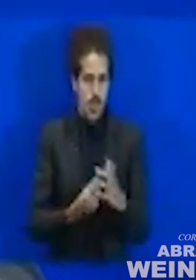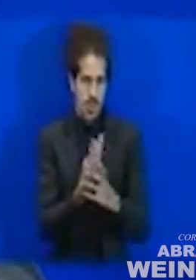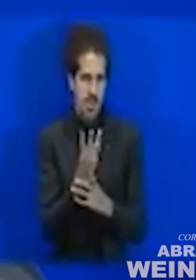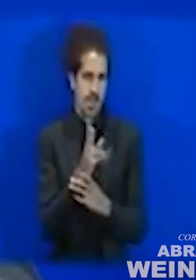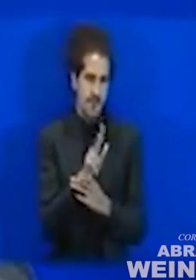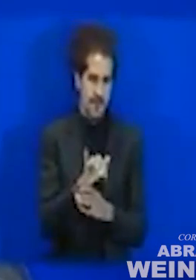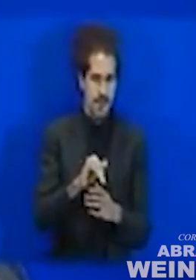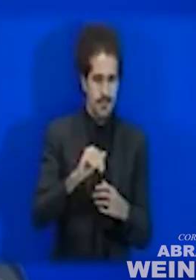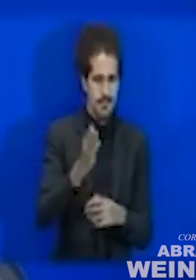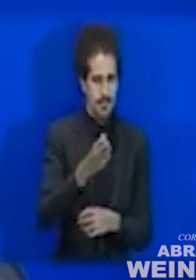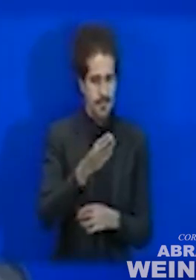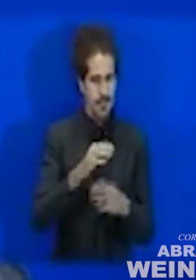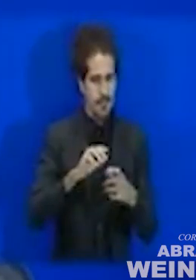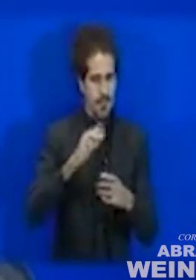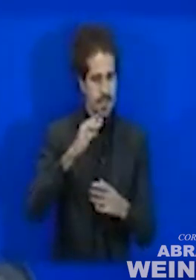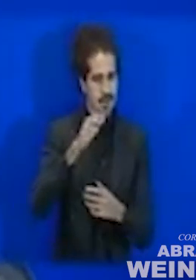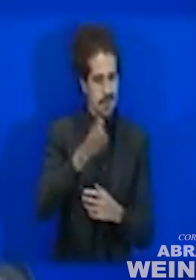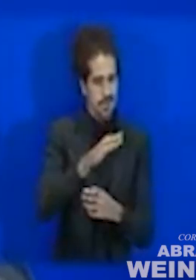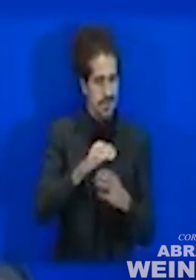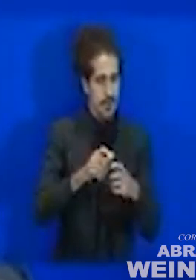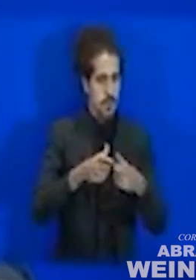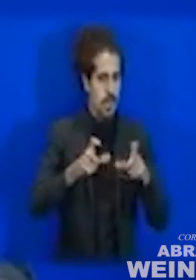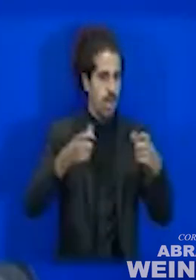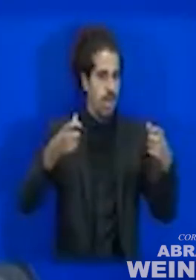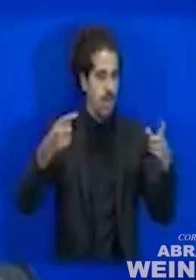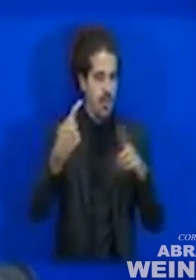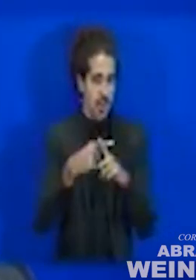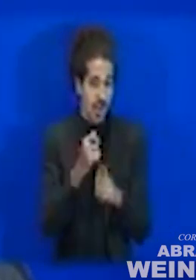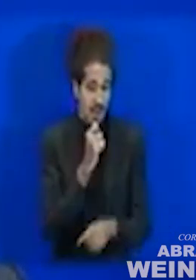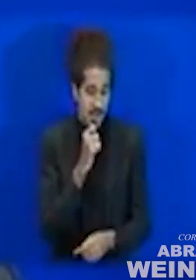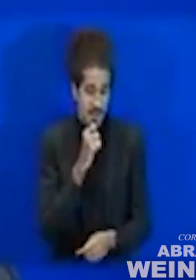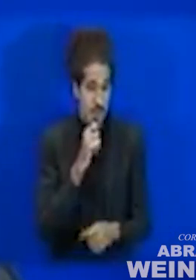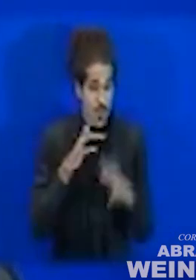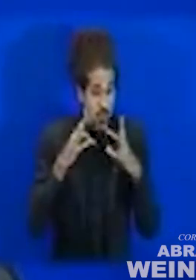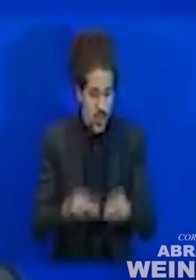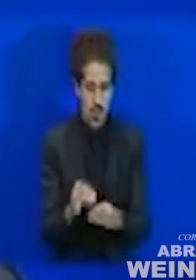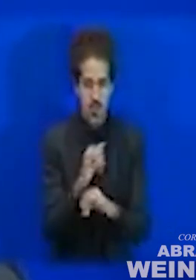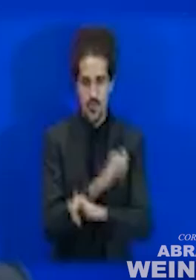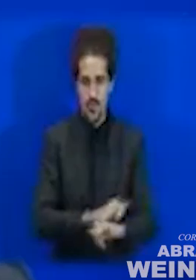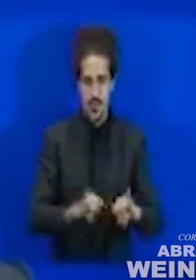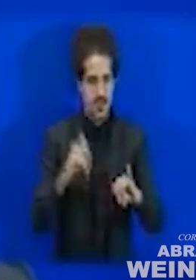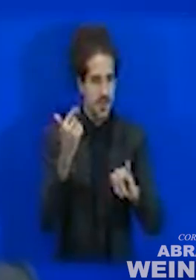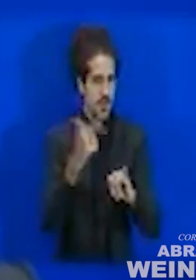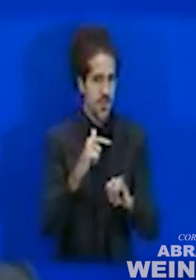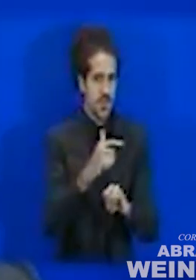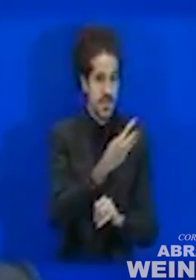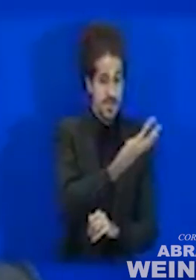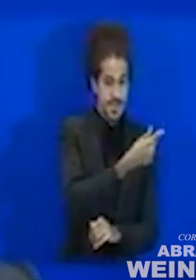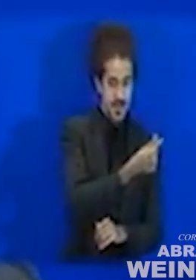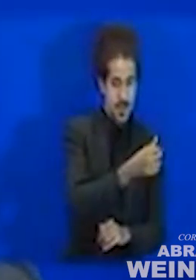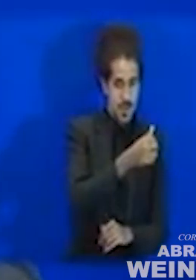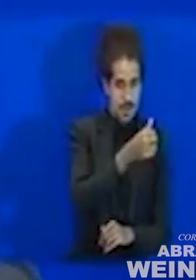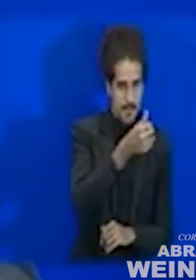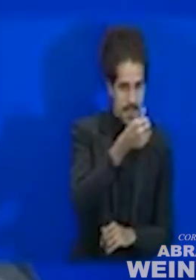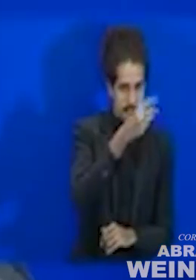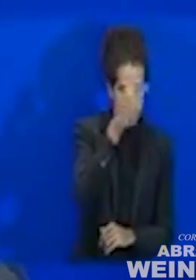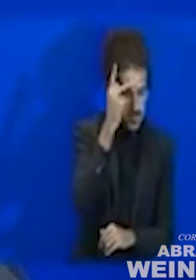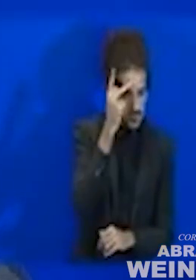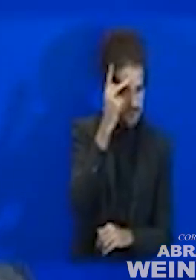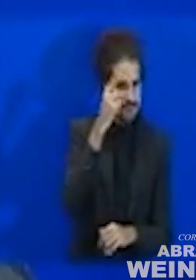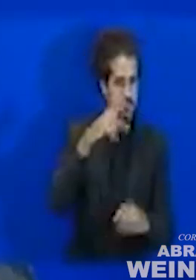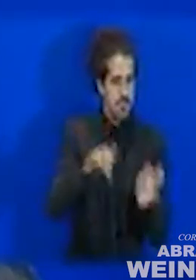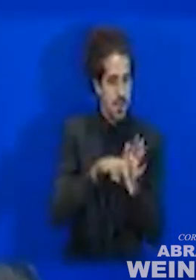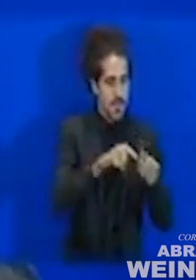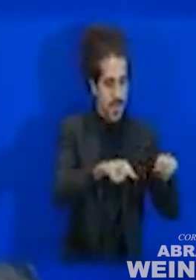crescer. Deve crescer porque a gente ainda não tem todas as informações dessas 300 mil pessoas que atuaram nas salas de aula,